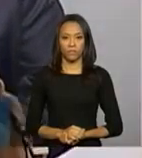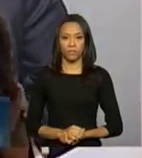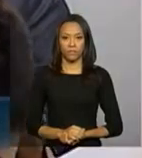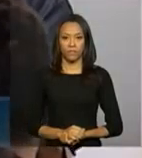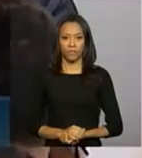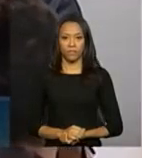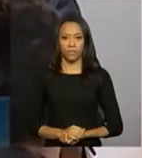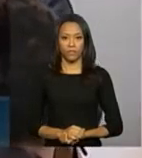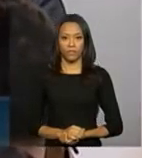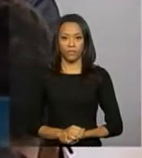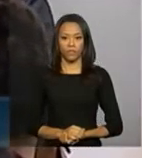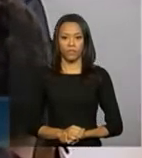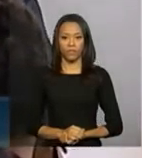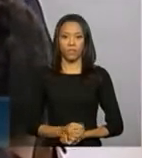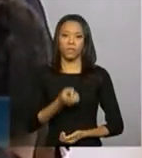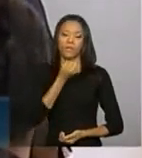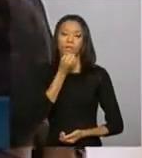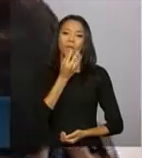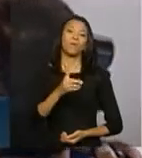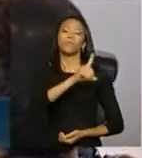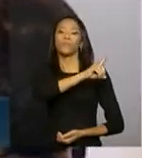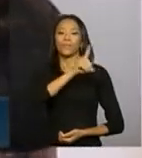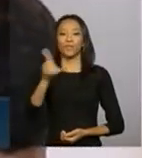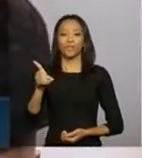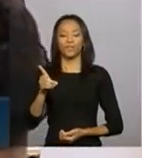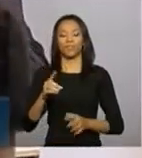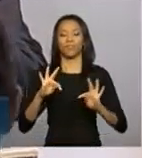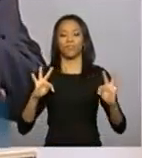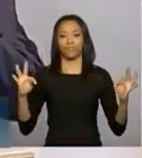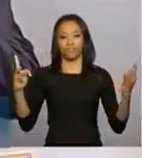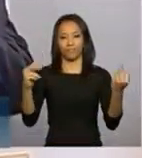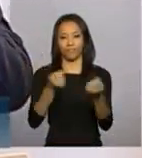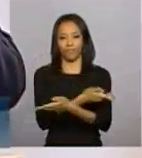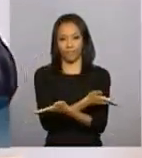Cassabe. Meu bom dia a todas e a todos.